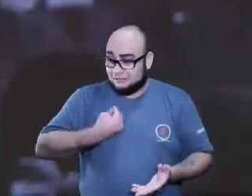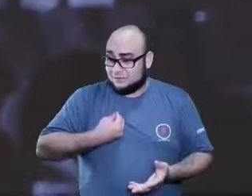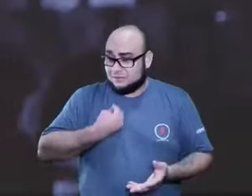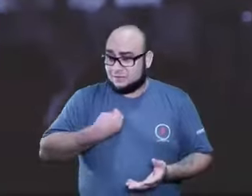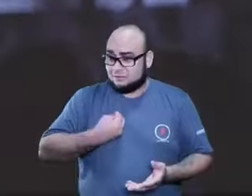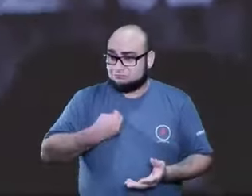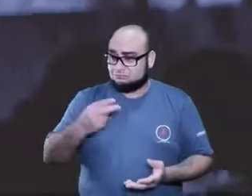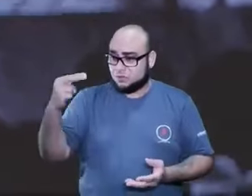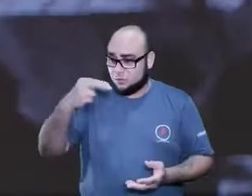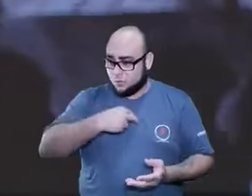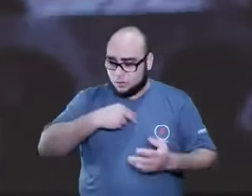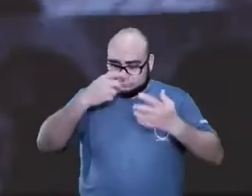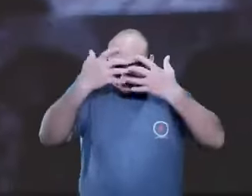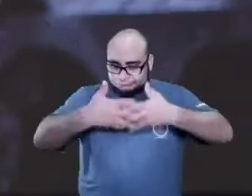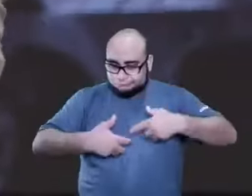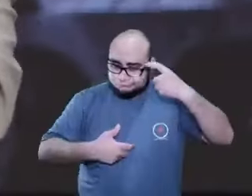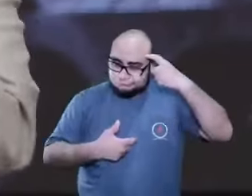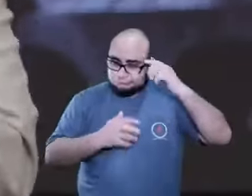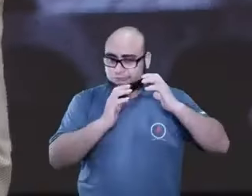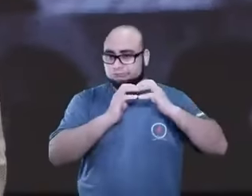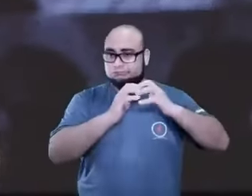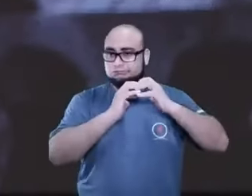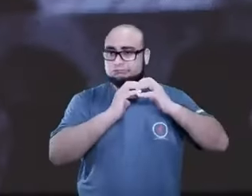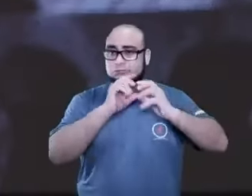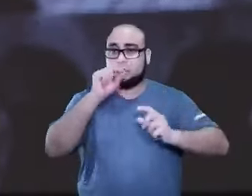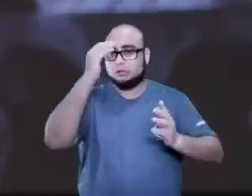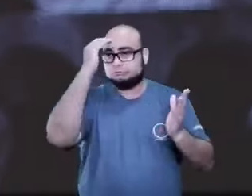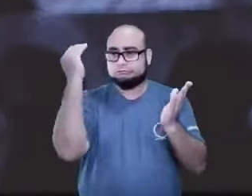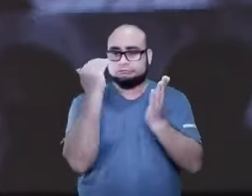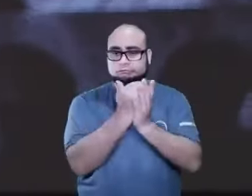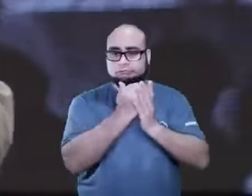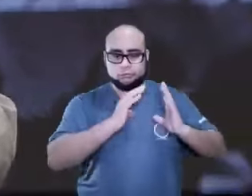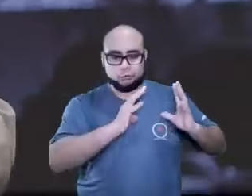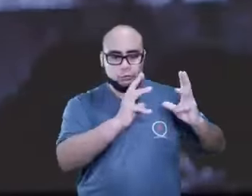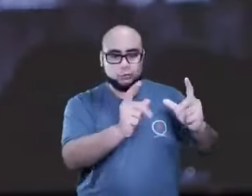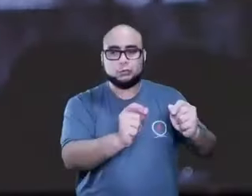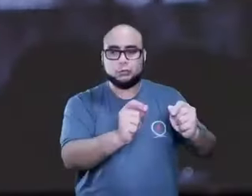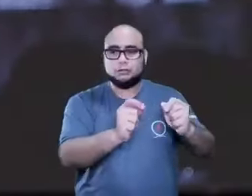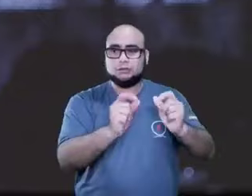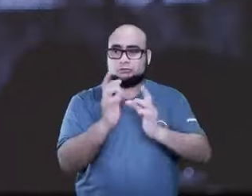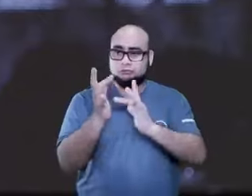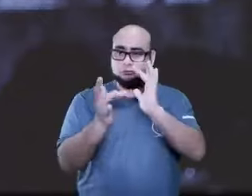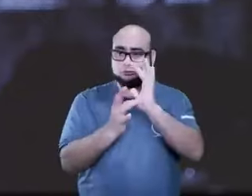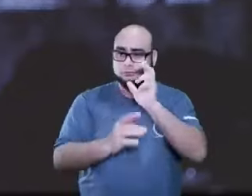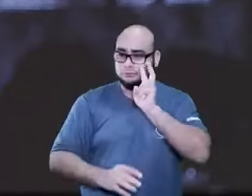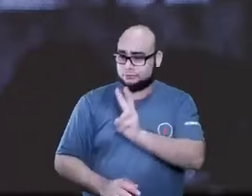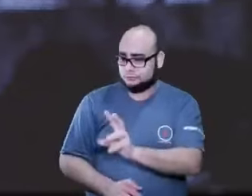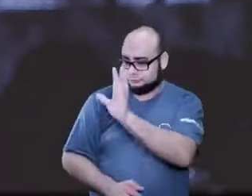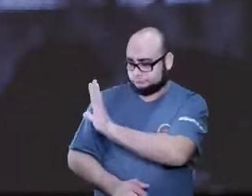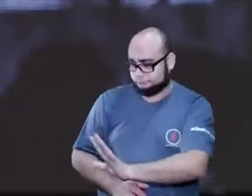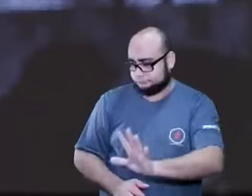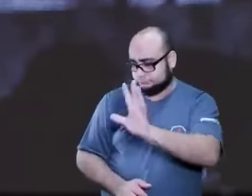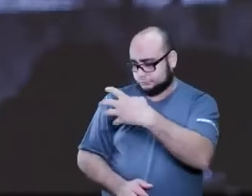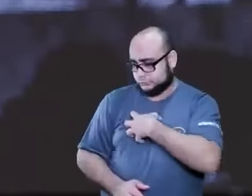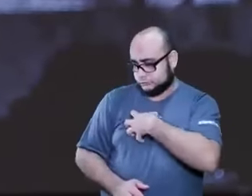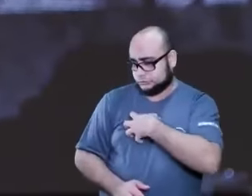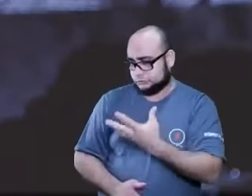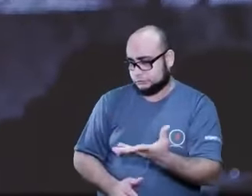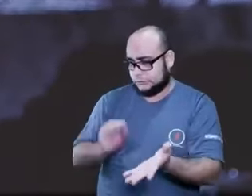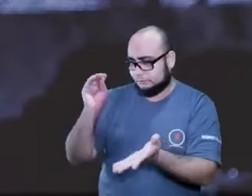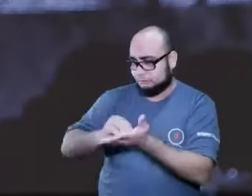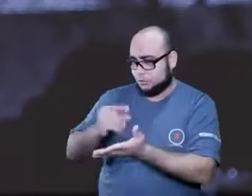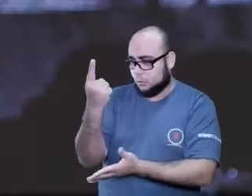se apresenta como alguém que cumpre tudo, e Jesus está olhando para alguém que se diz tudo e está